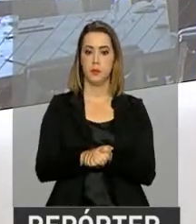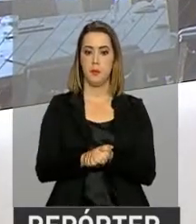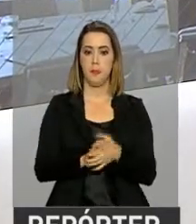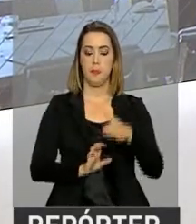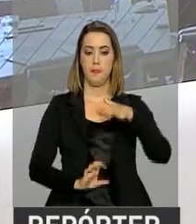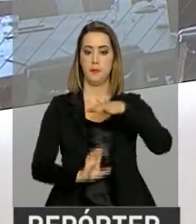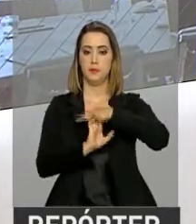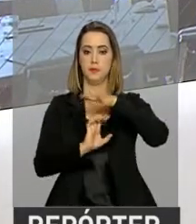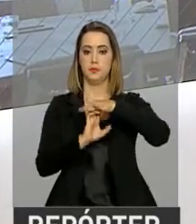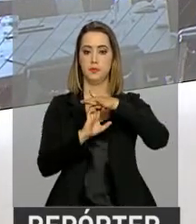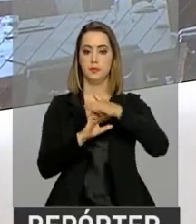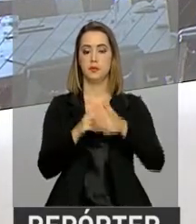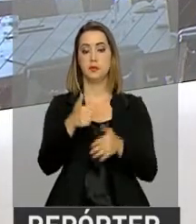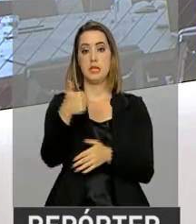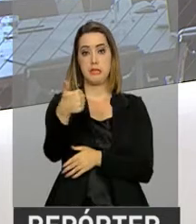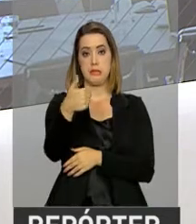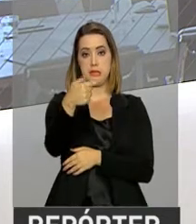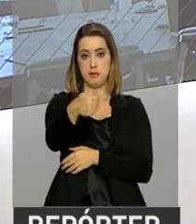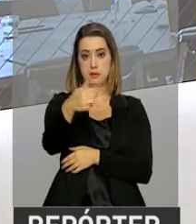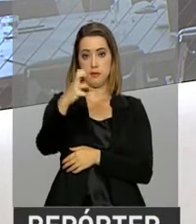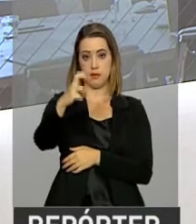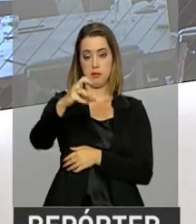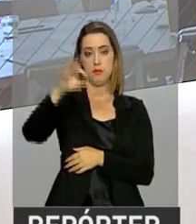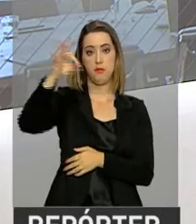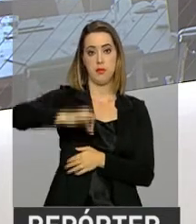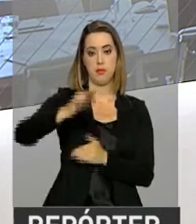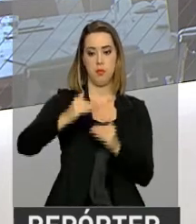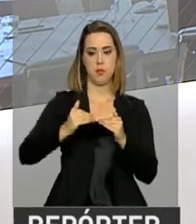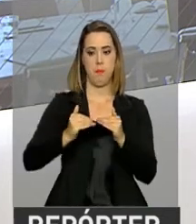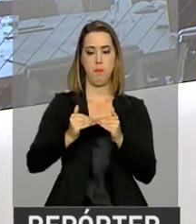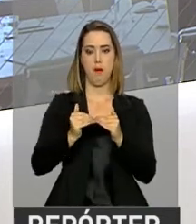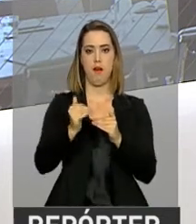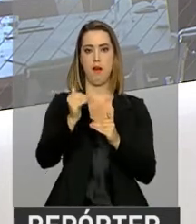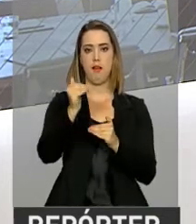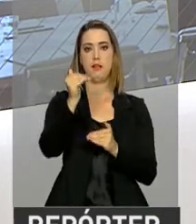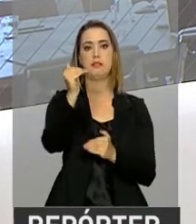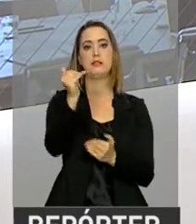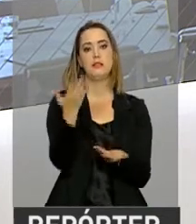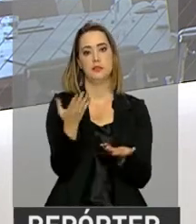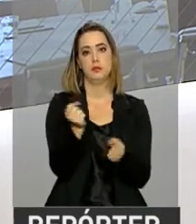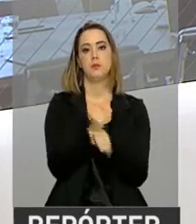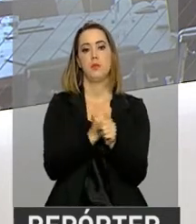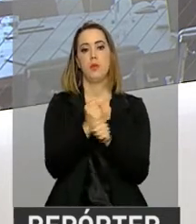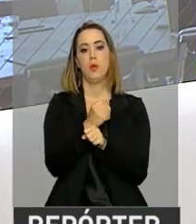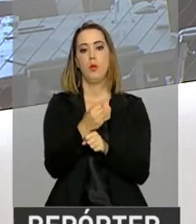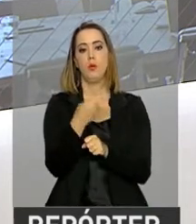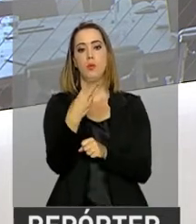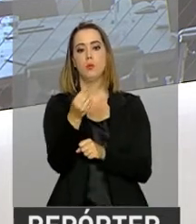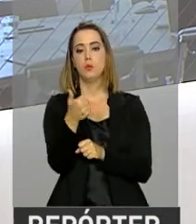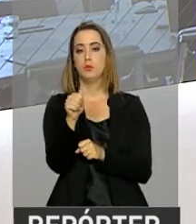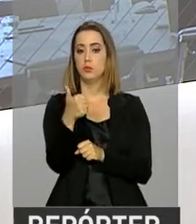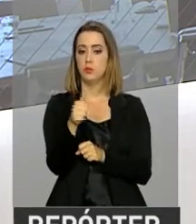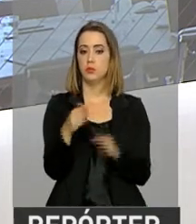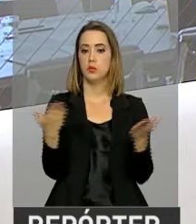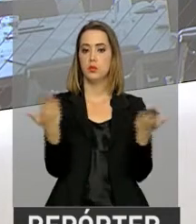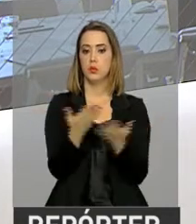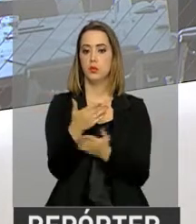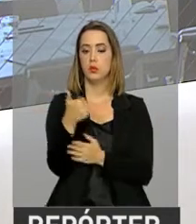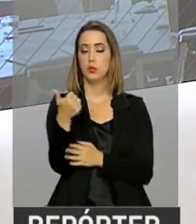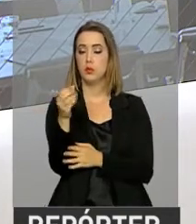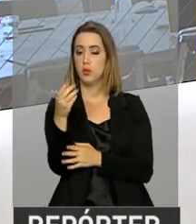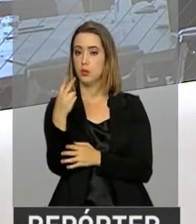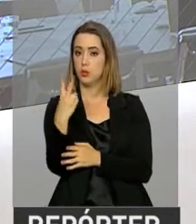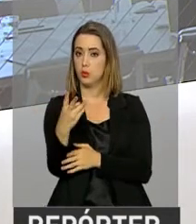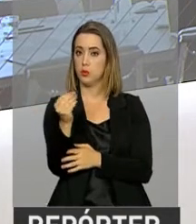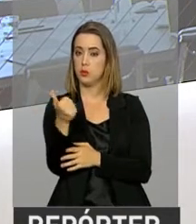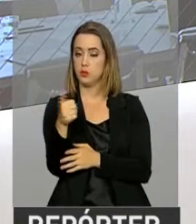empresas tiveram um aumento de 175% entre 2011 e 2014. Saltaram de 1 milhão e 600 mil empregados para